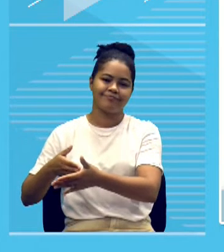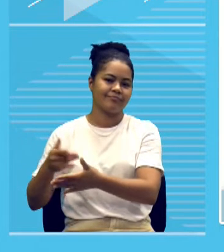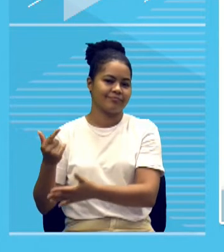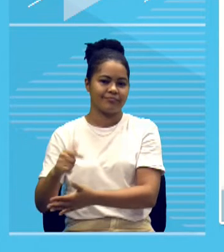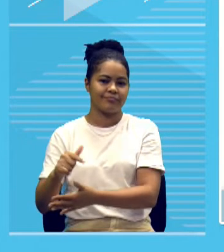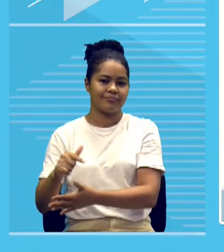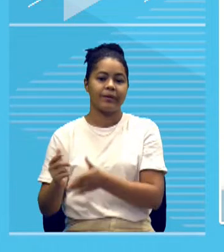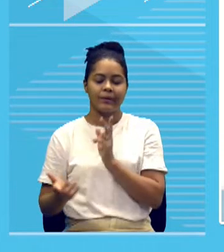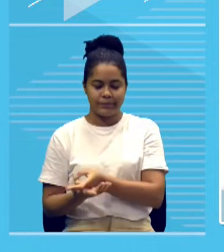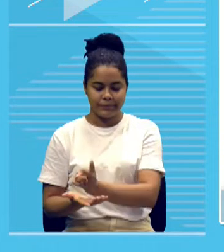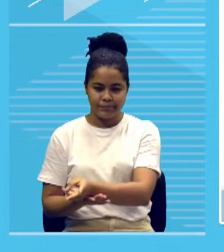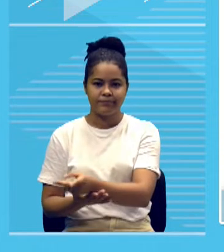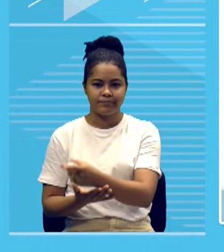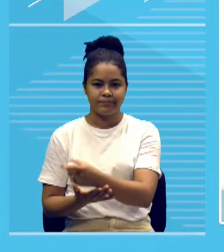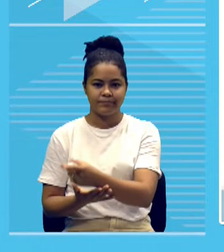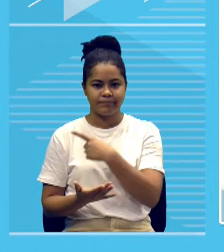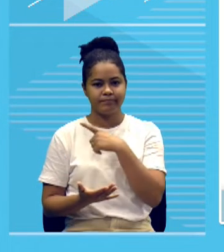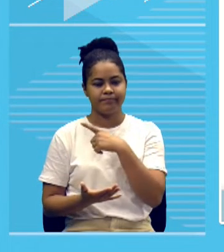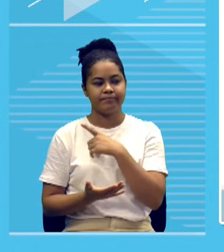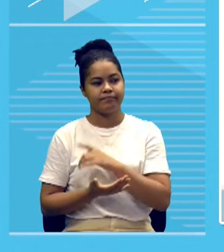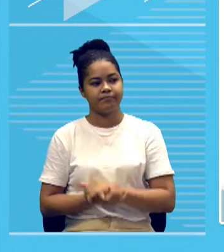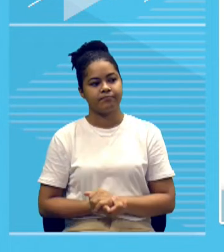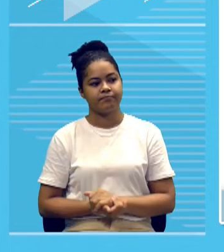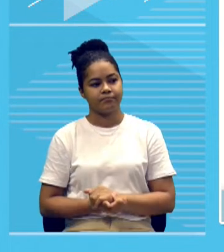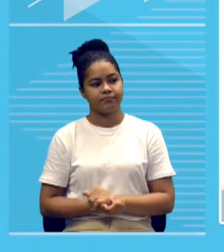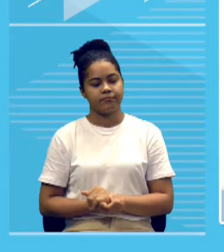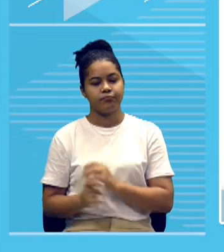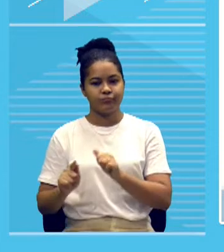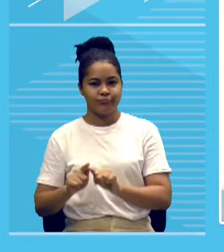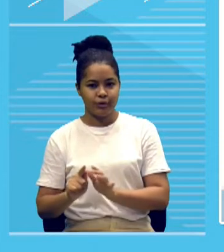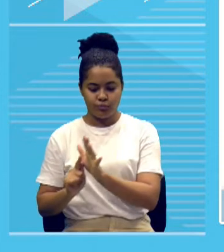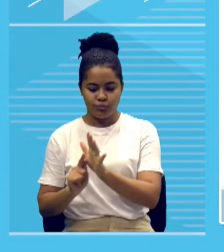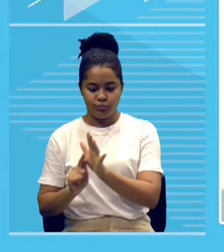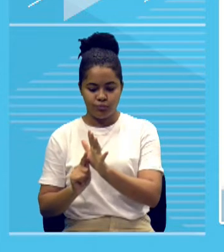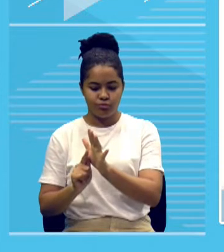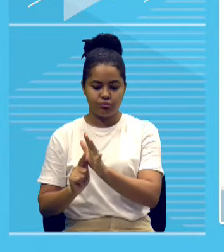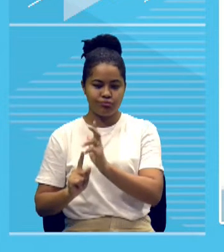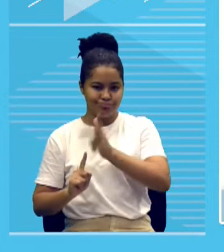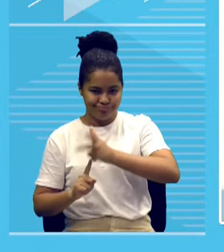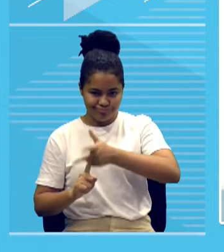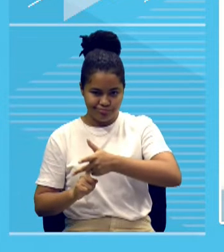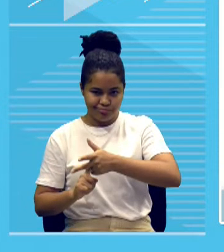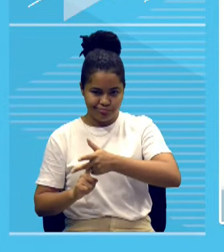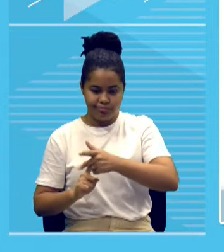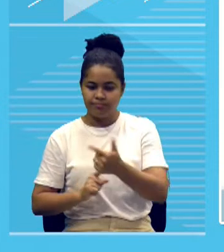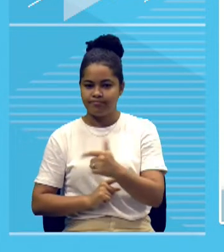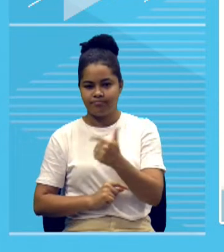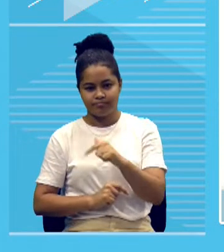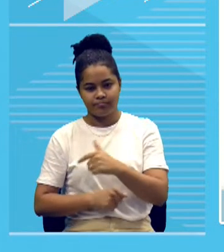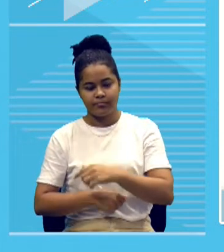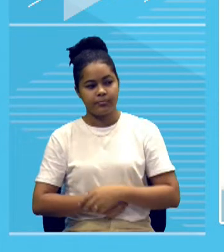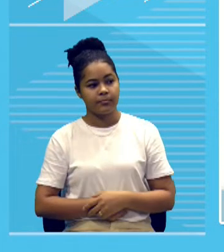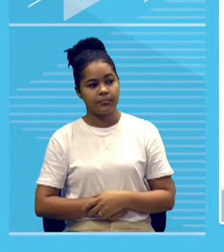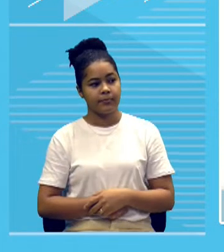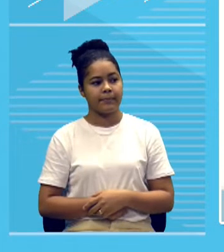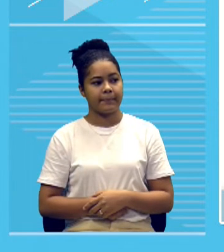potável e não emite gases É Outro fator muito positivo tá legal